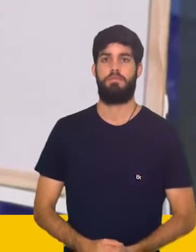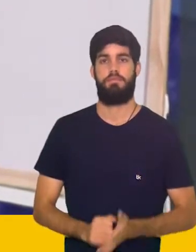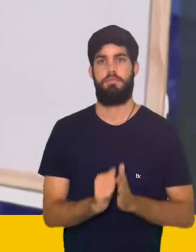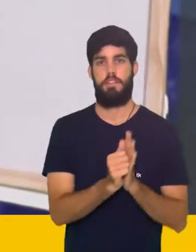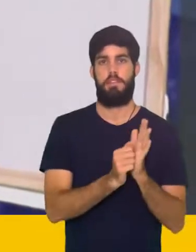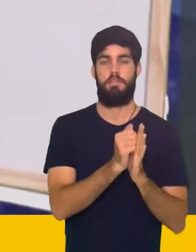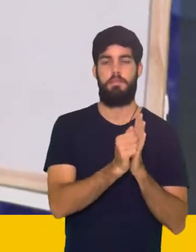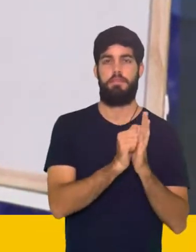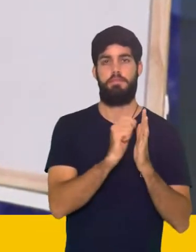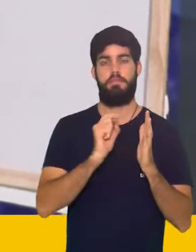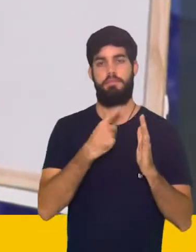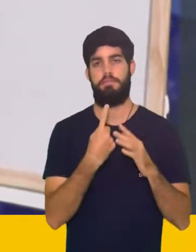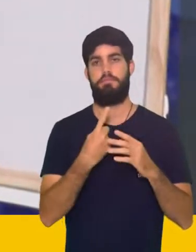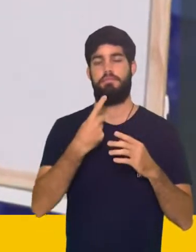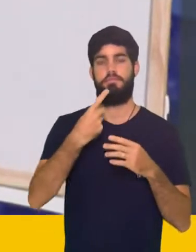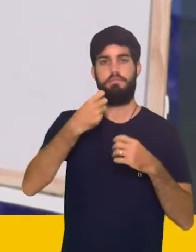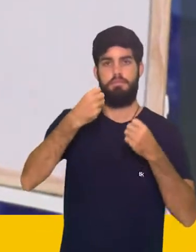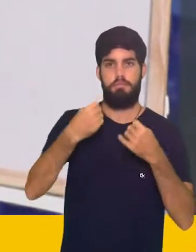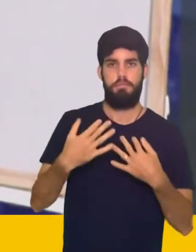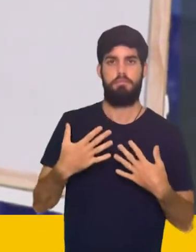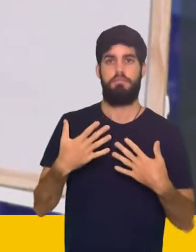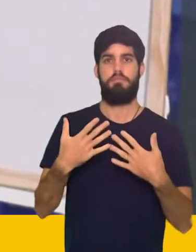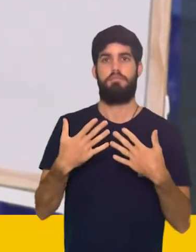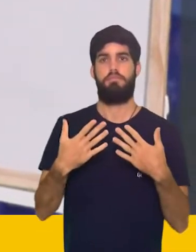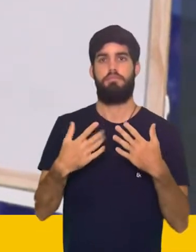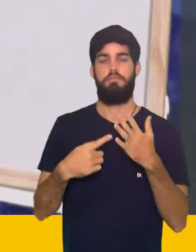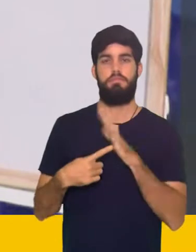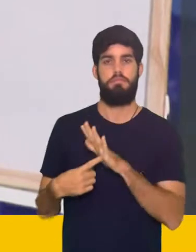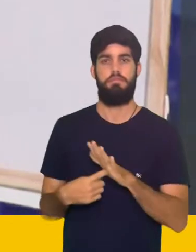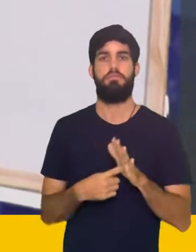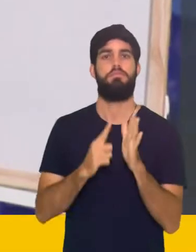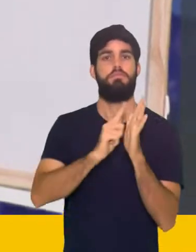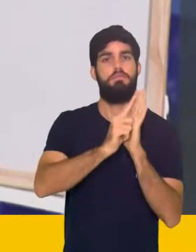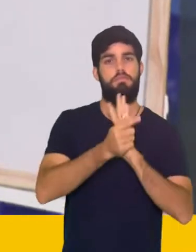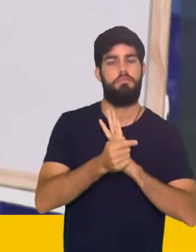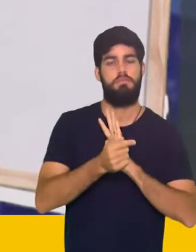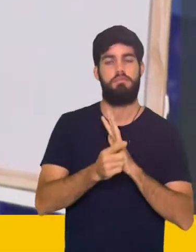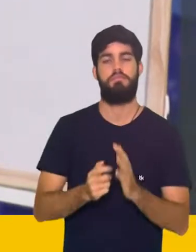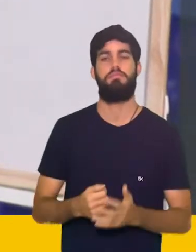Apagar aqui para a gente fazer a exposição do gênero.